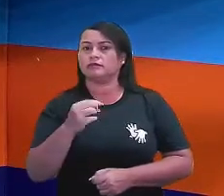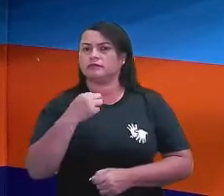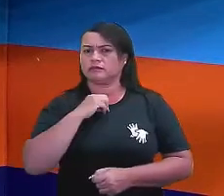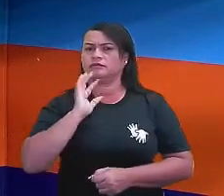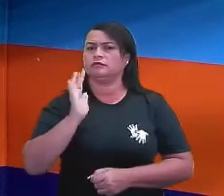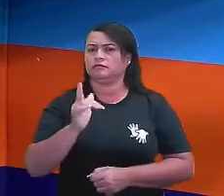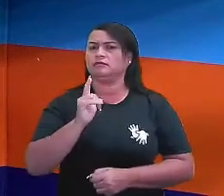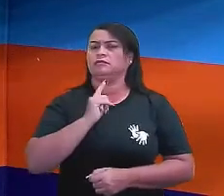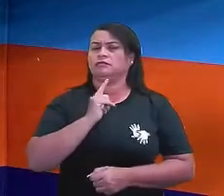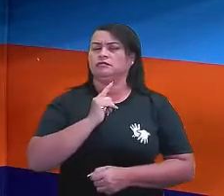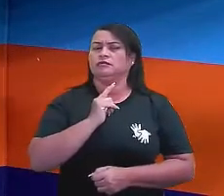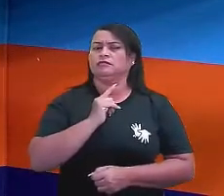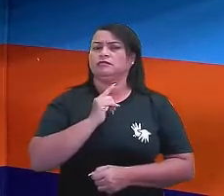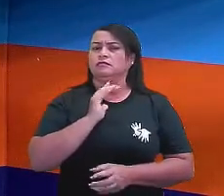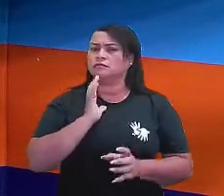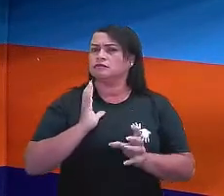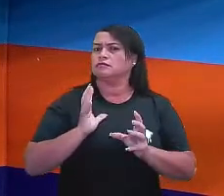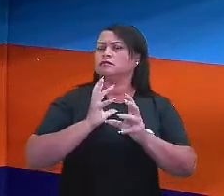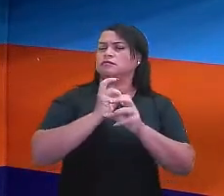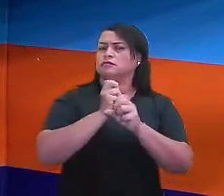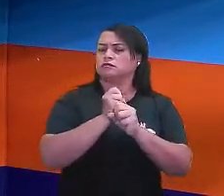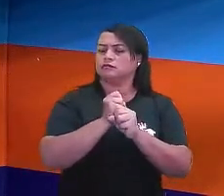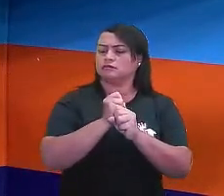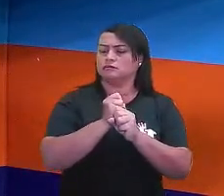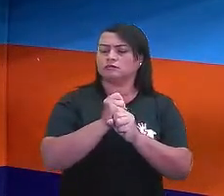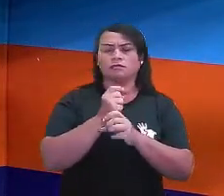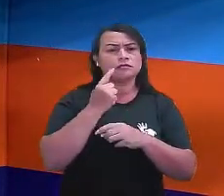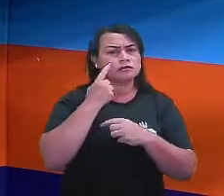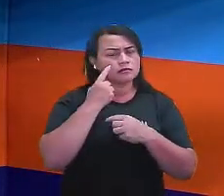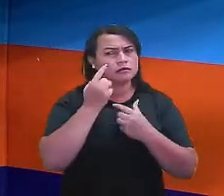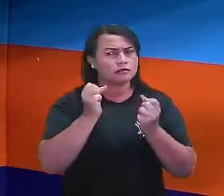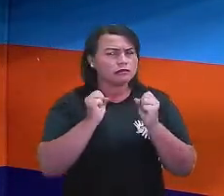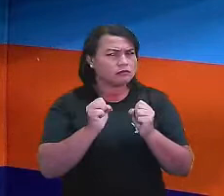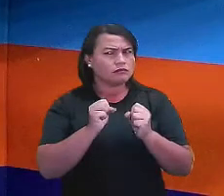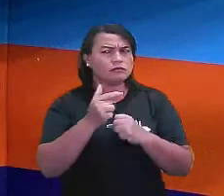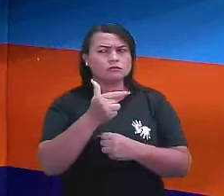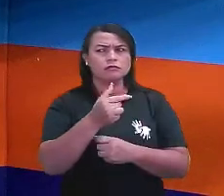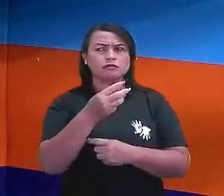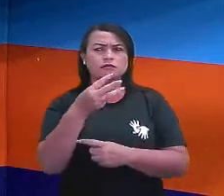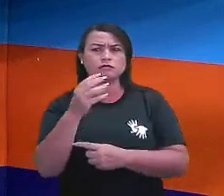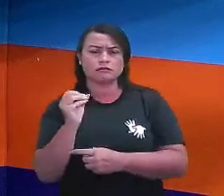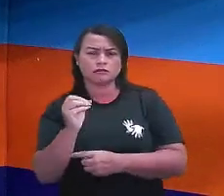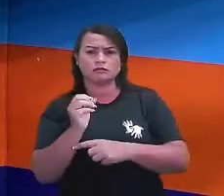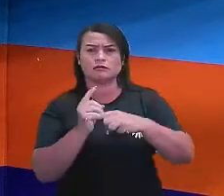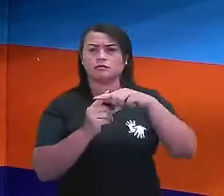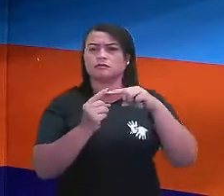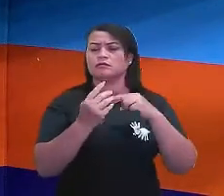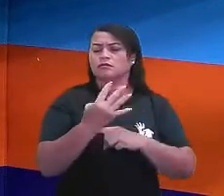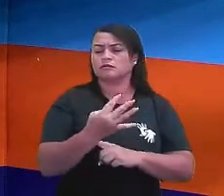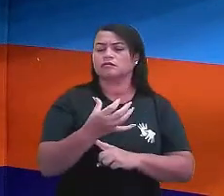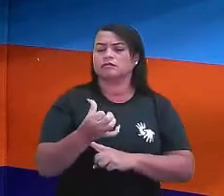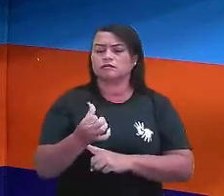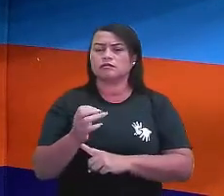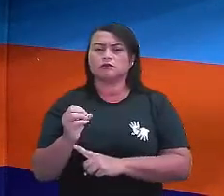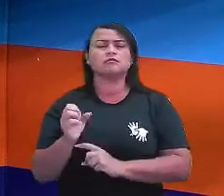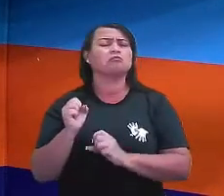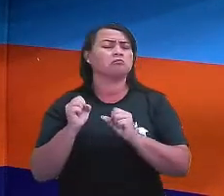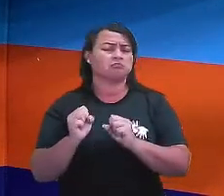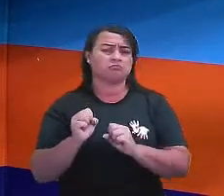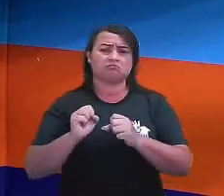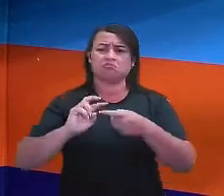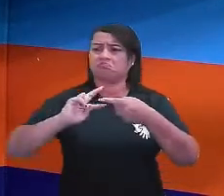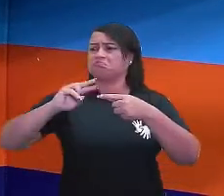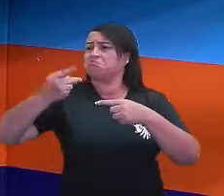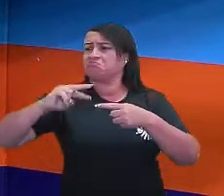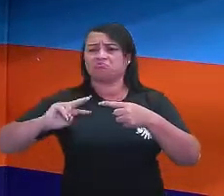já tinha. Professor, eu podia fazer 230 mais 460? Podia, tá? Não